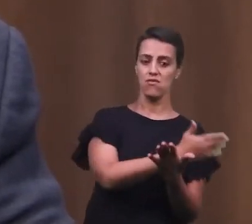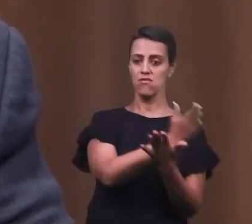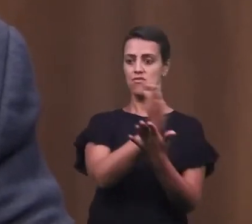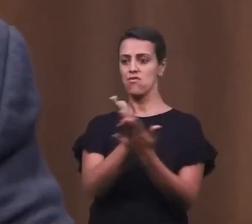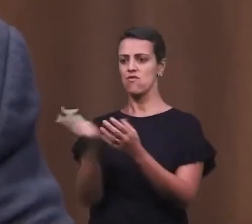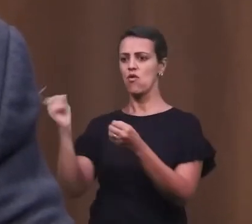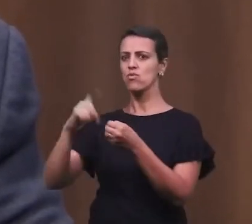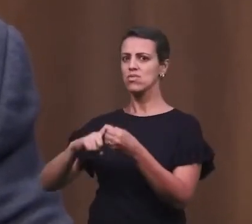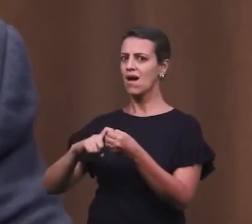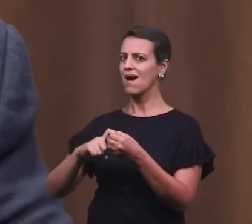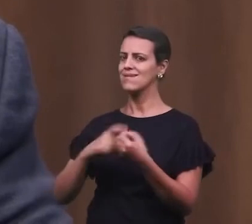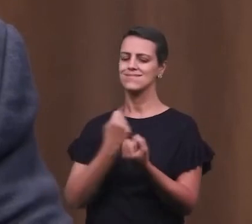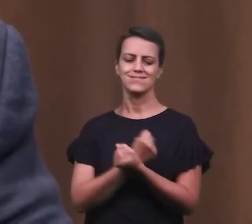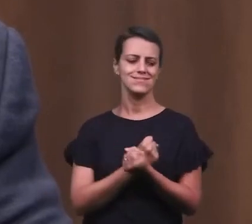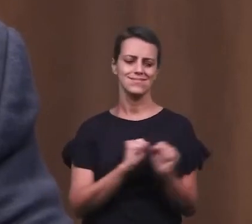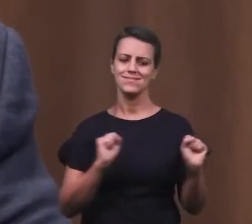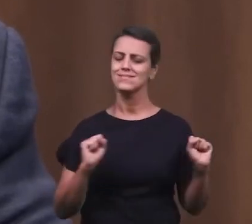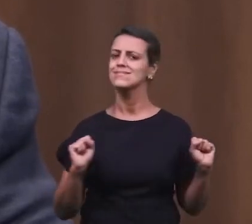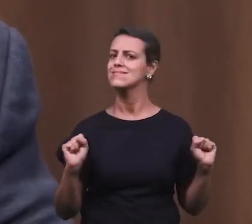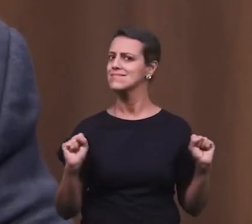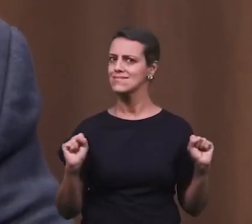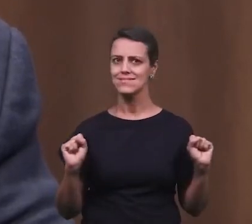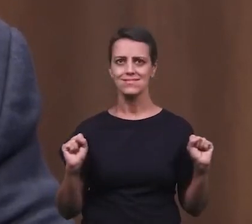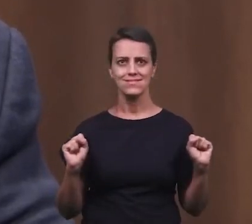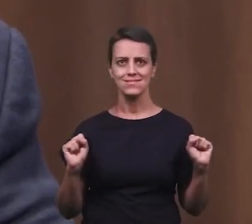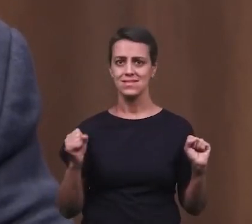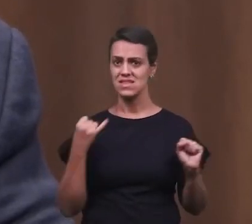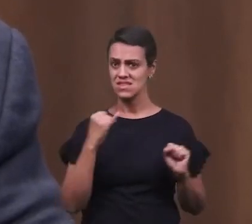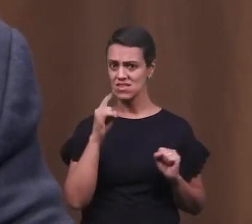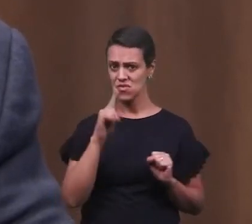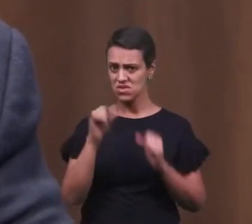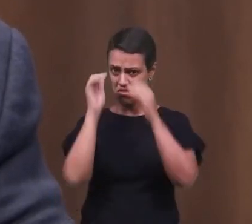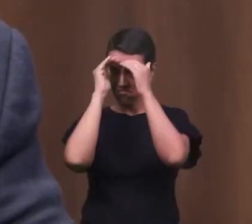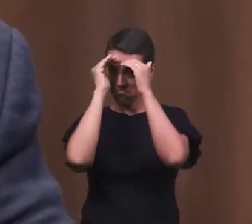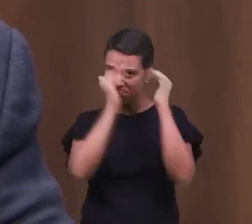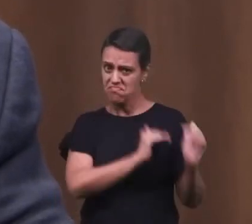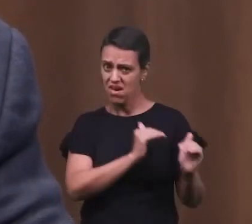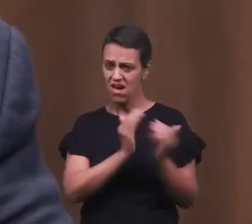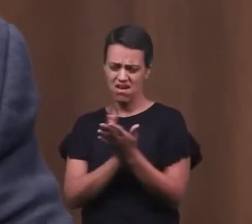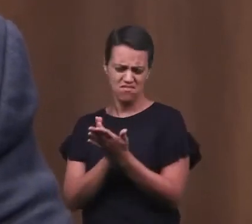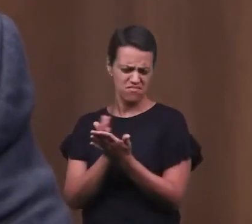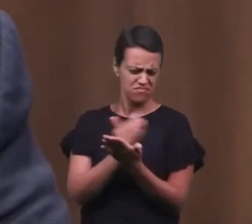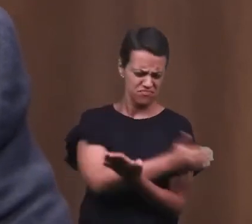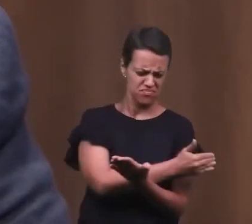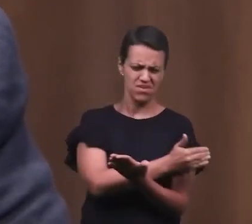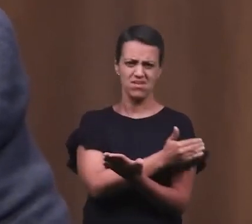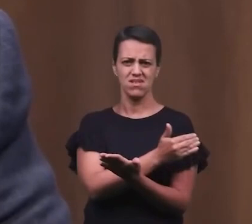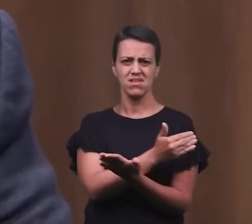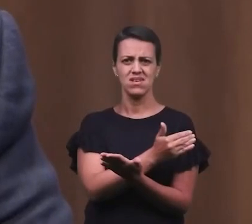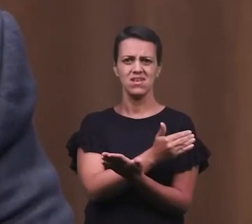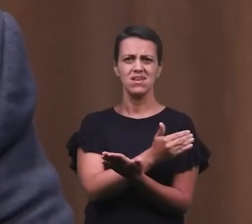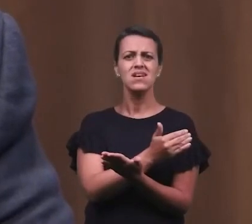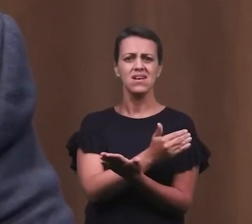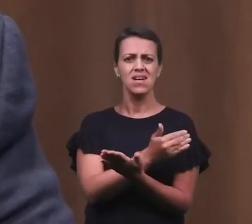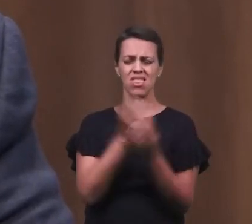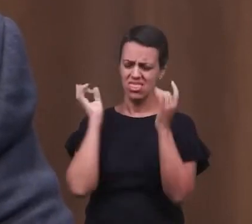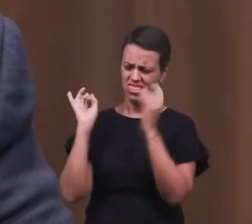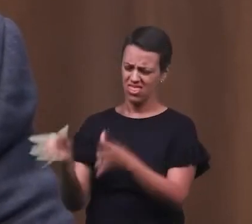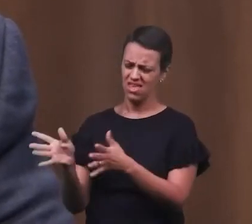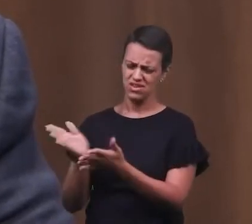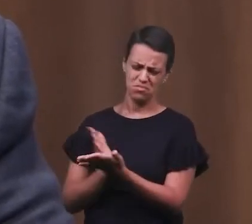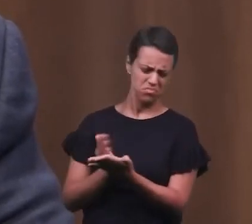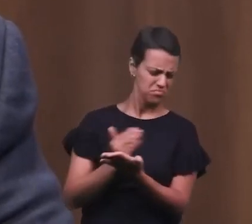Então aquele que chegou no estado de rebeldia, que passou para um período de apostasia,